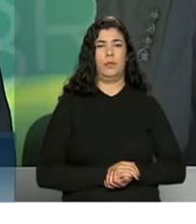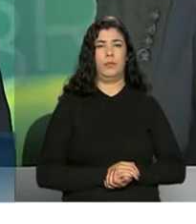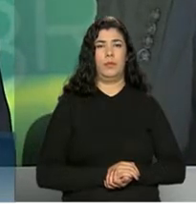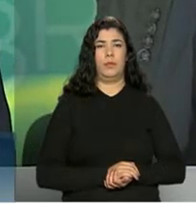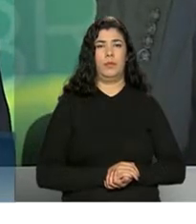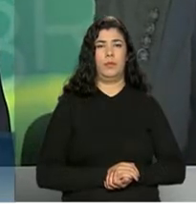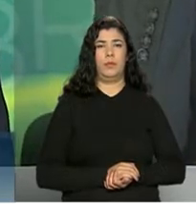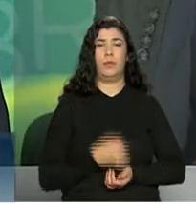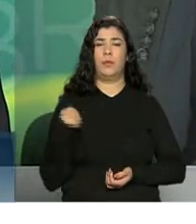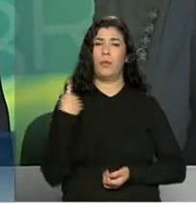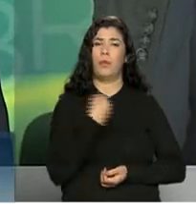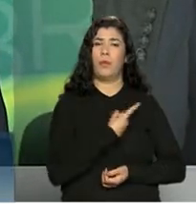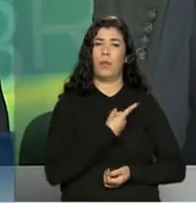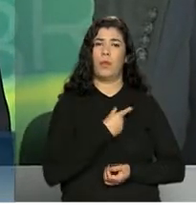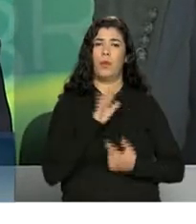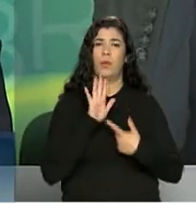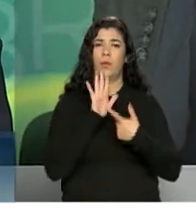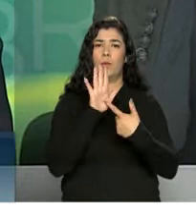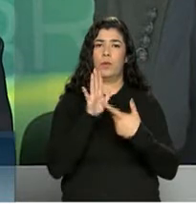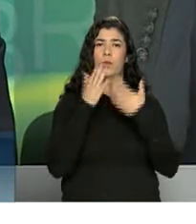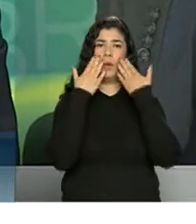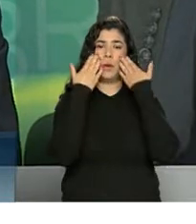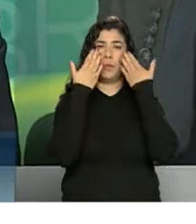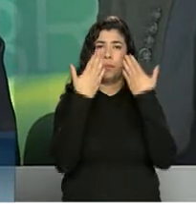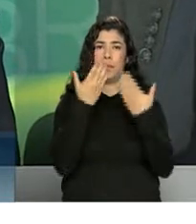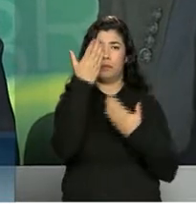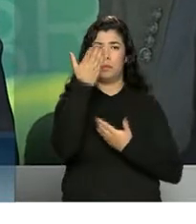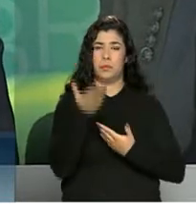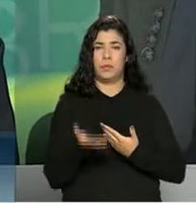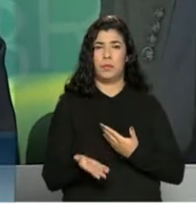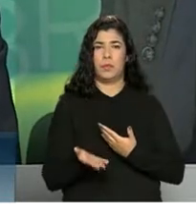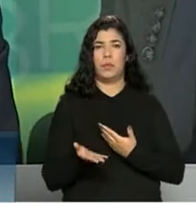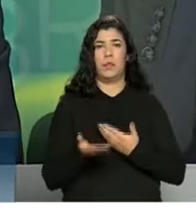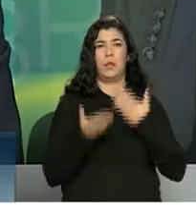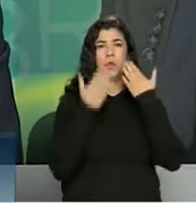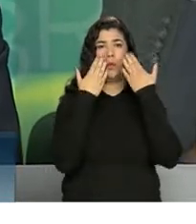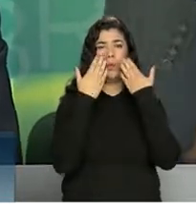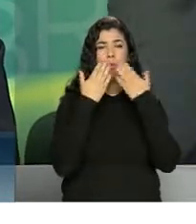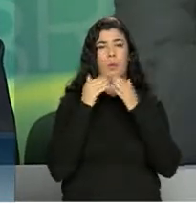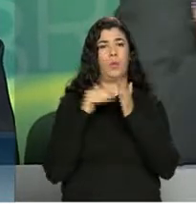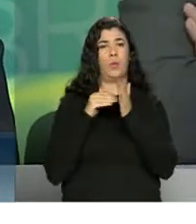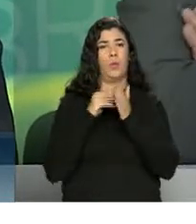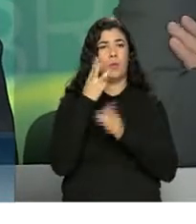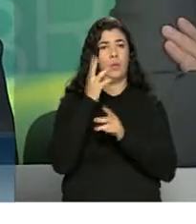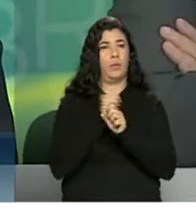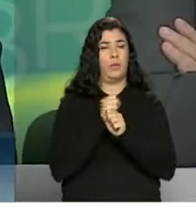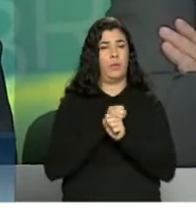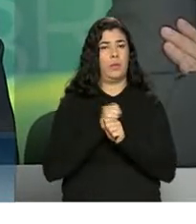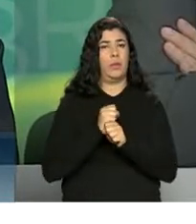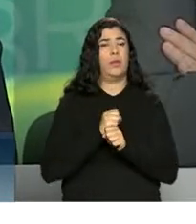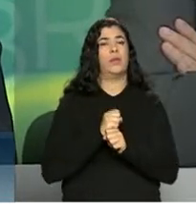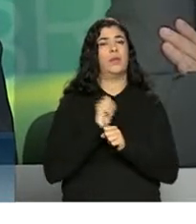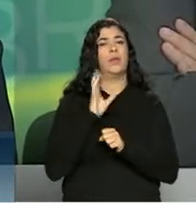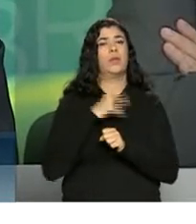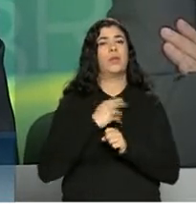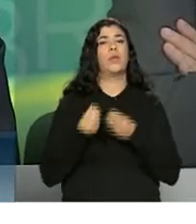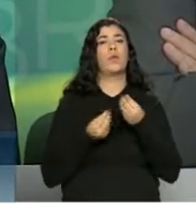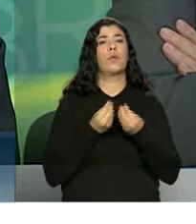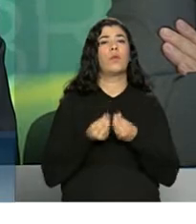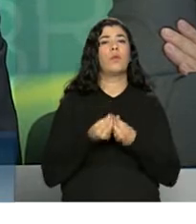e nós apresentamos e como estamos fazendo já três anos os cenários dos